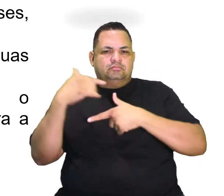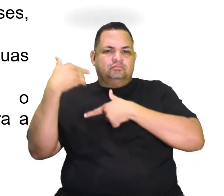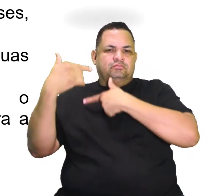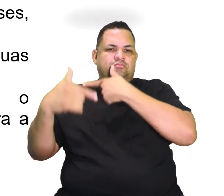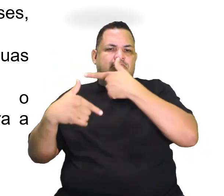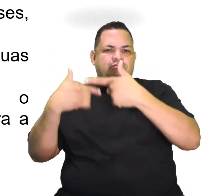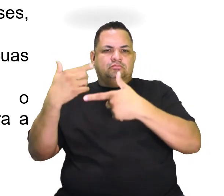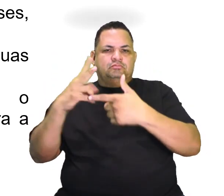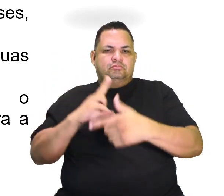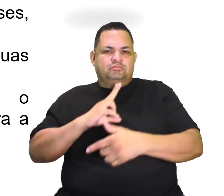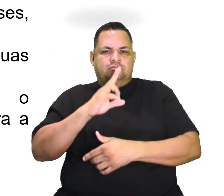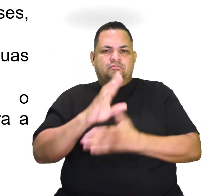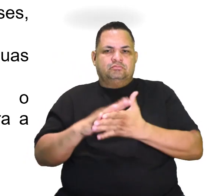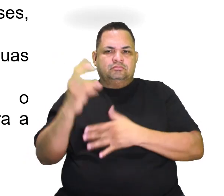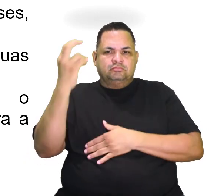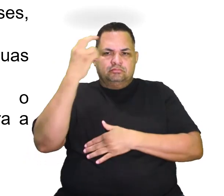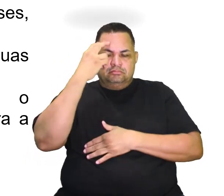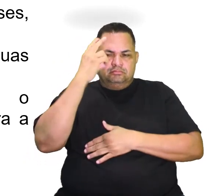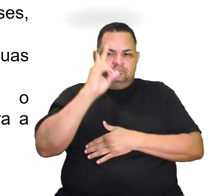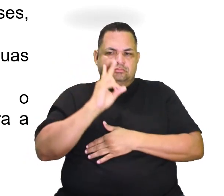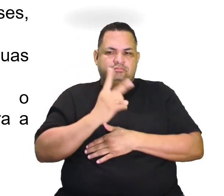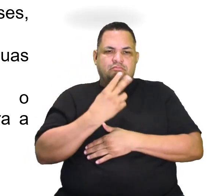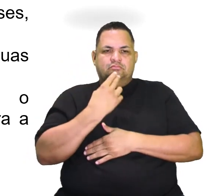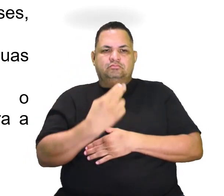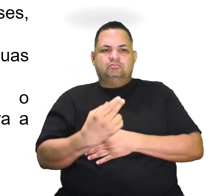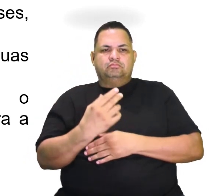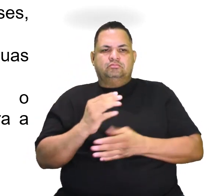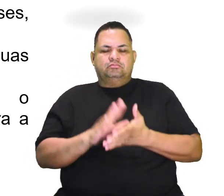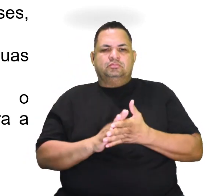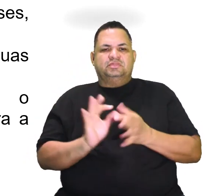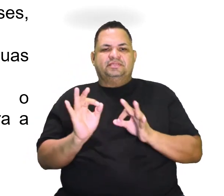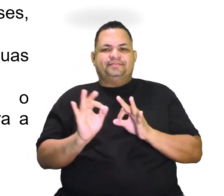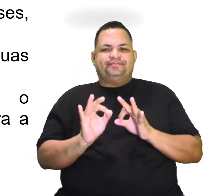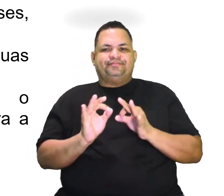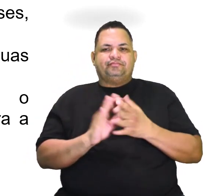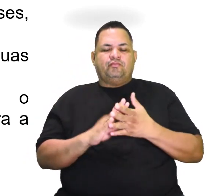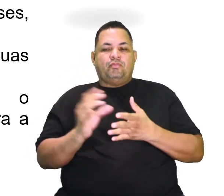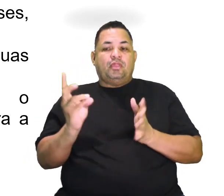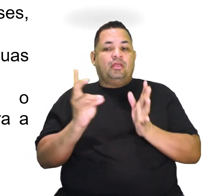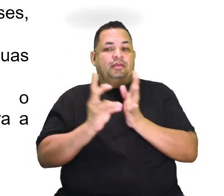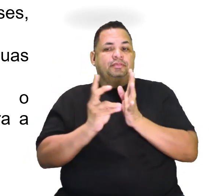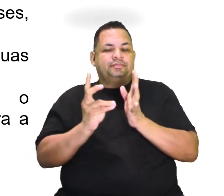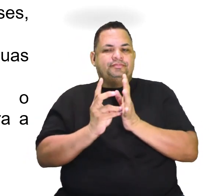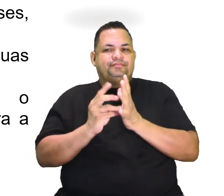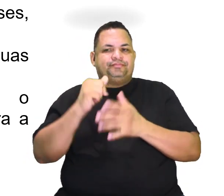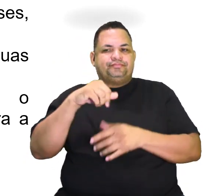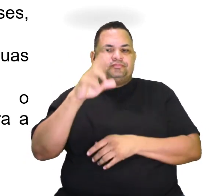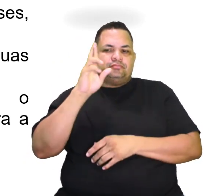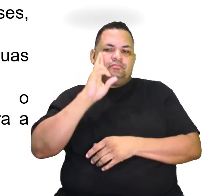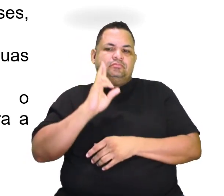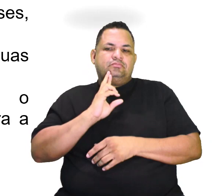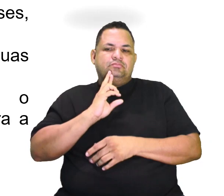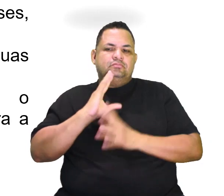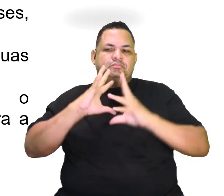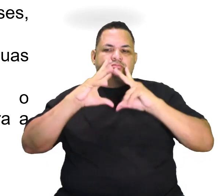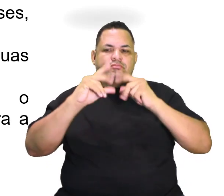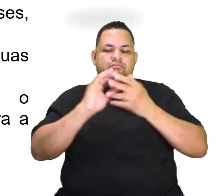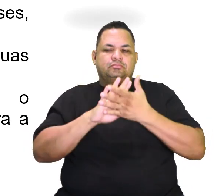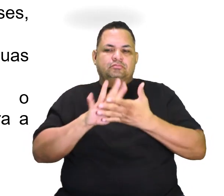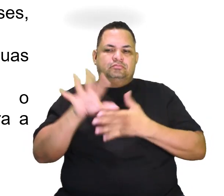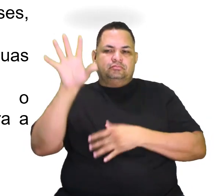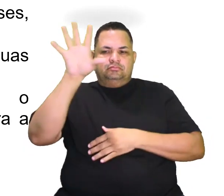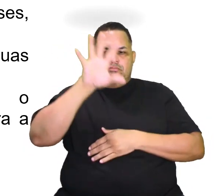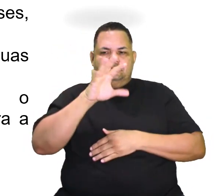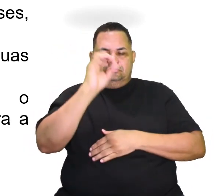tradições culturais, como a língua. Os nossos indígenas, aqui de Rondônia, toda a região do